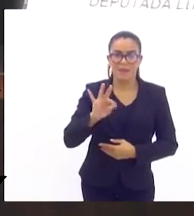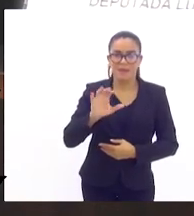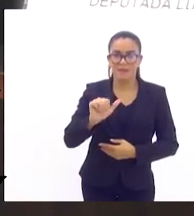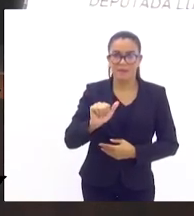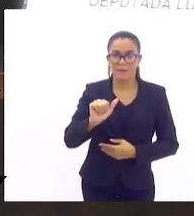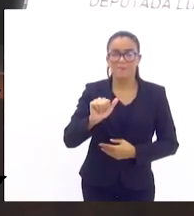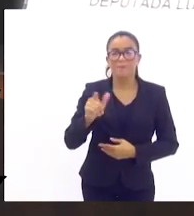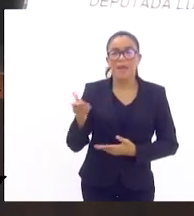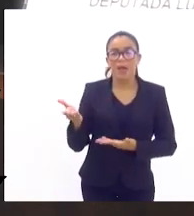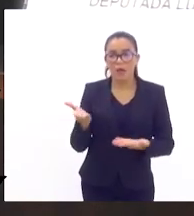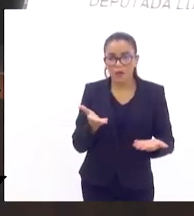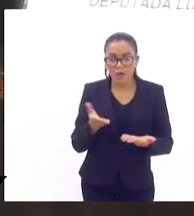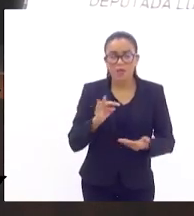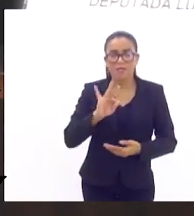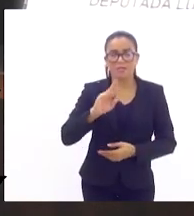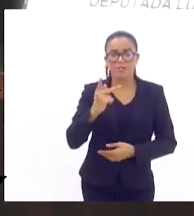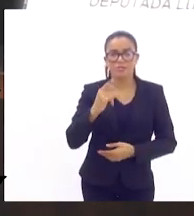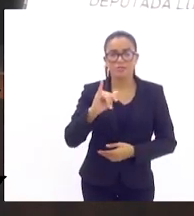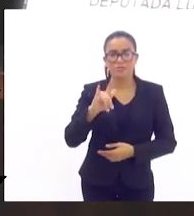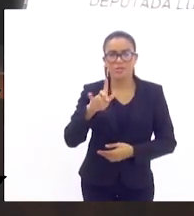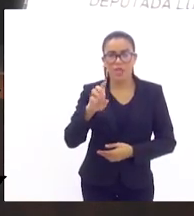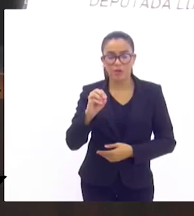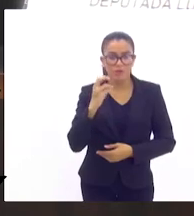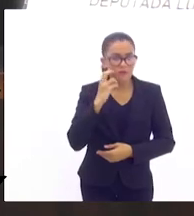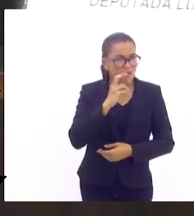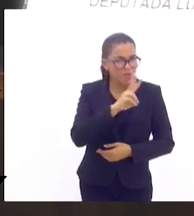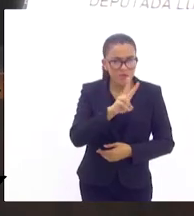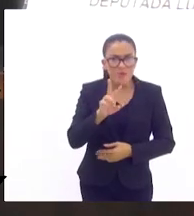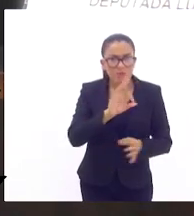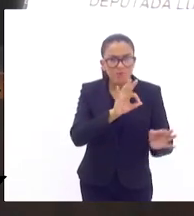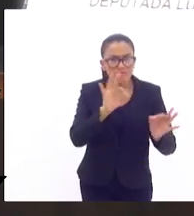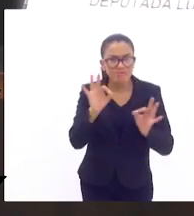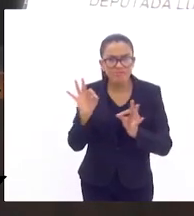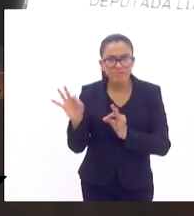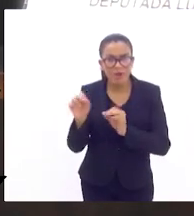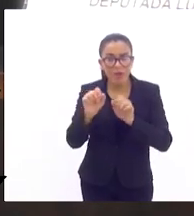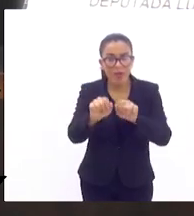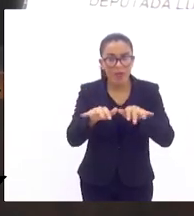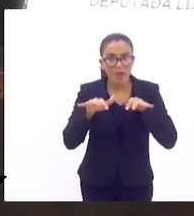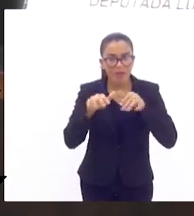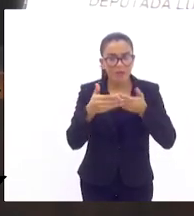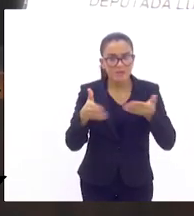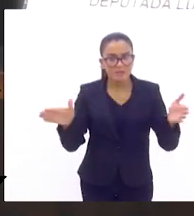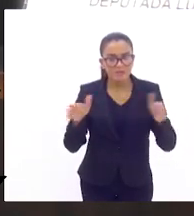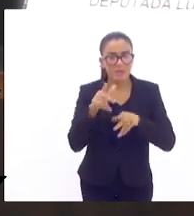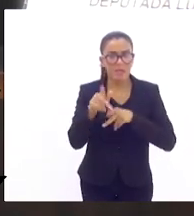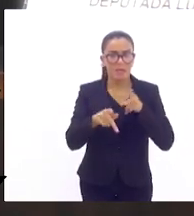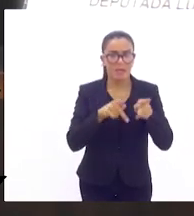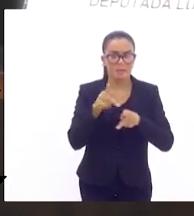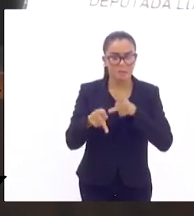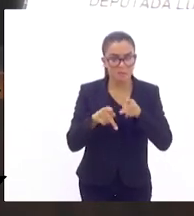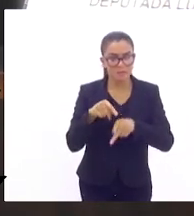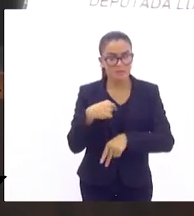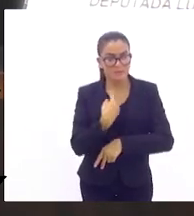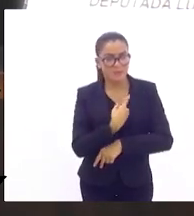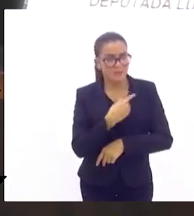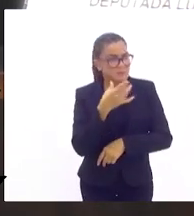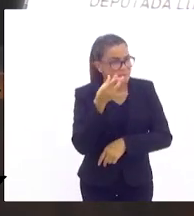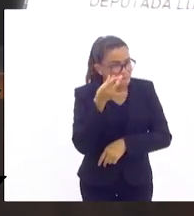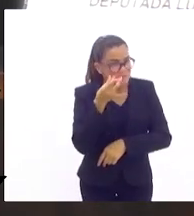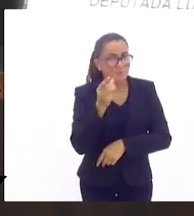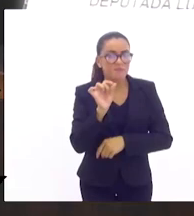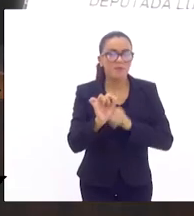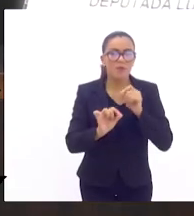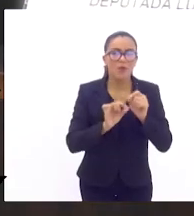Veras. Tiago, você está vendo toda aí a situação da audiência pública, a população, pelo que nós estamos vendo, continua